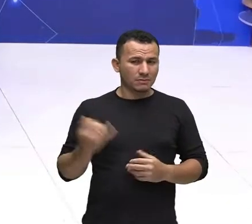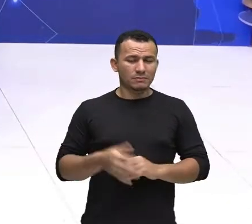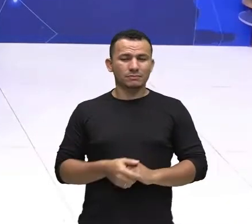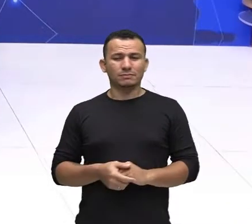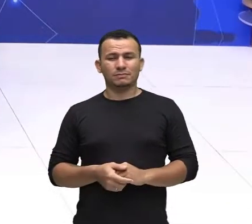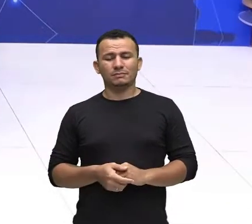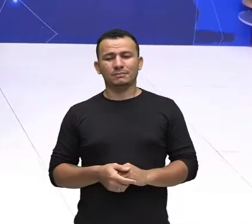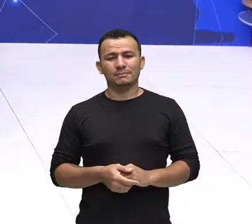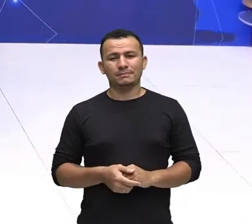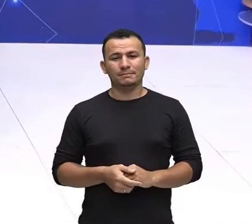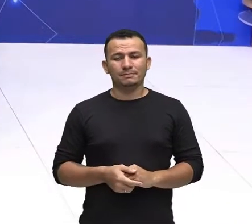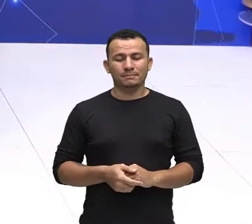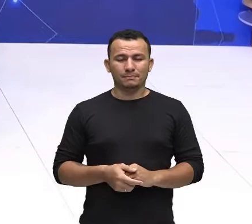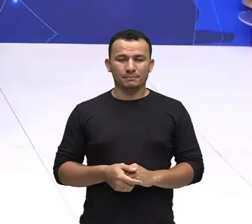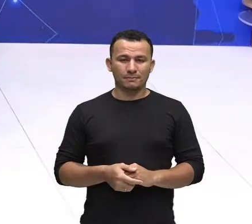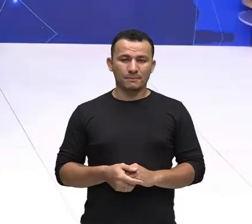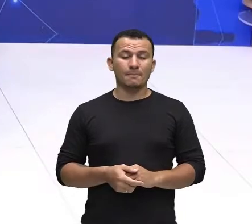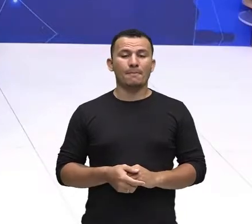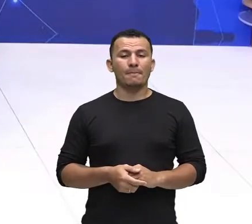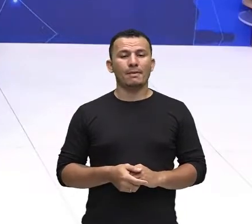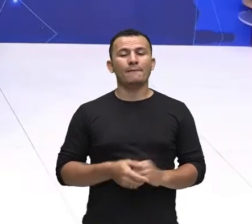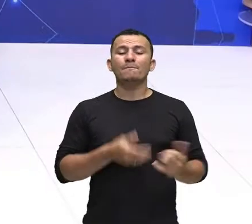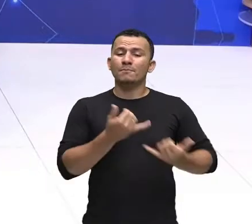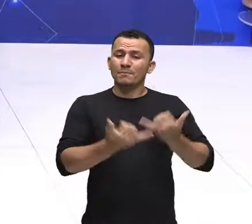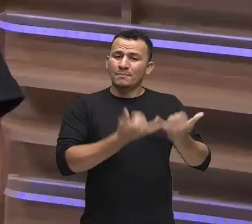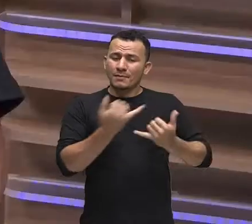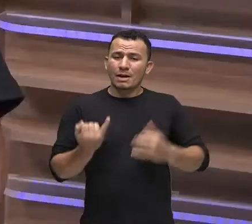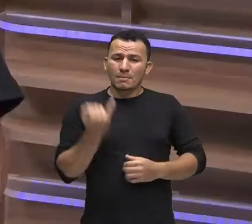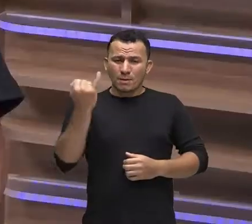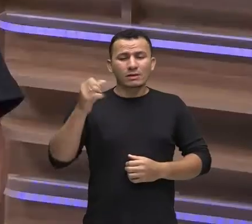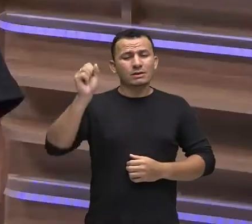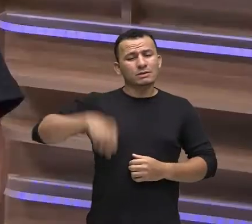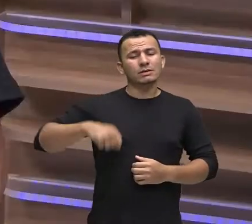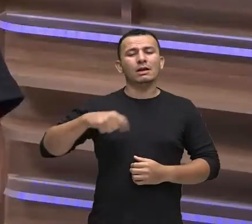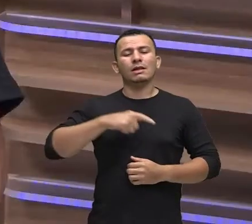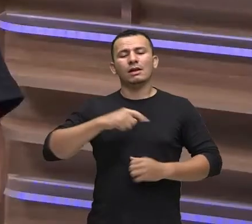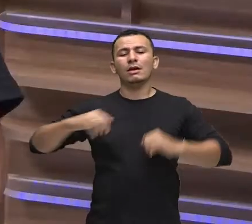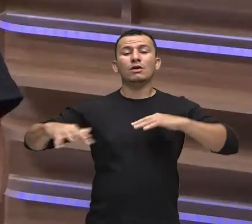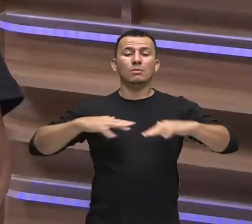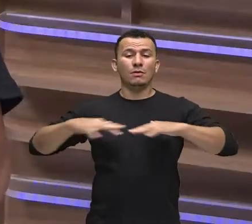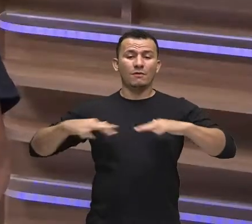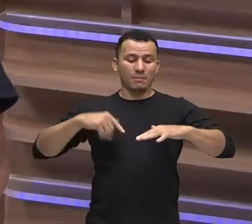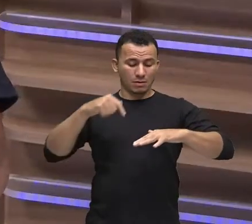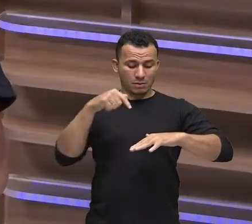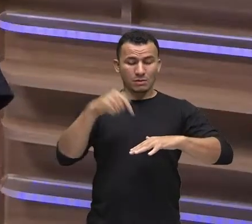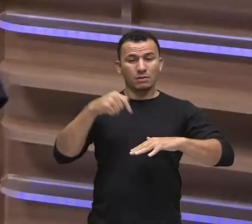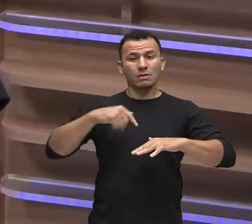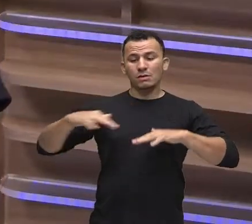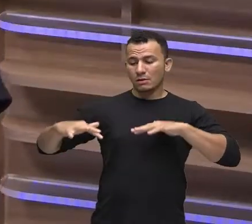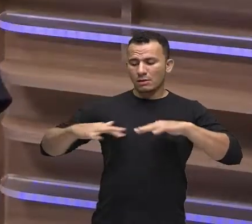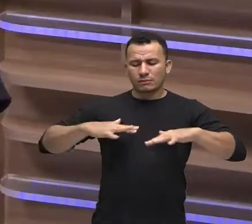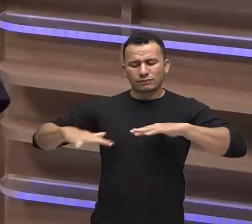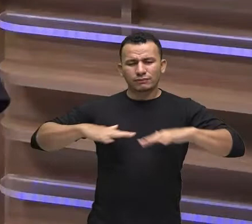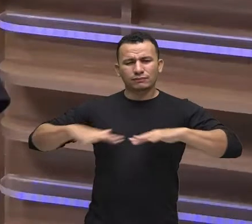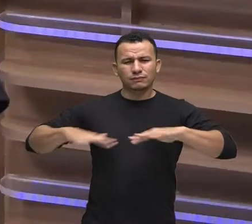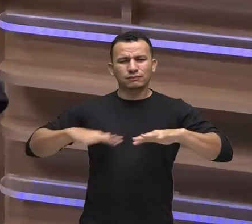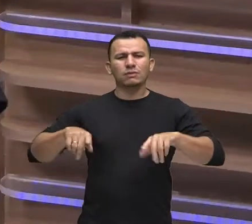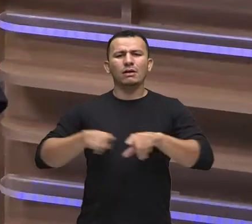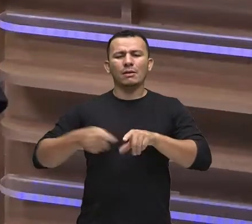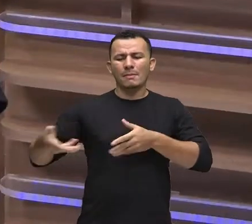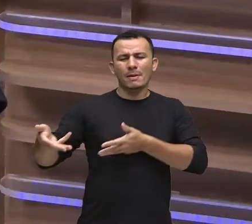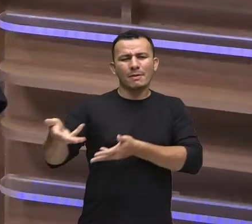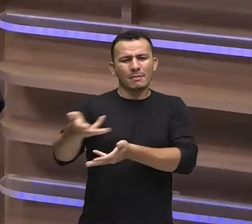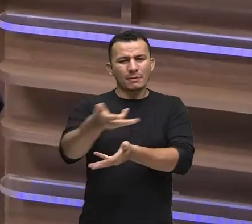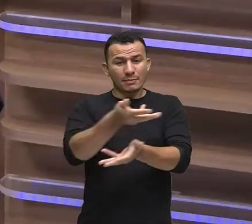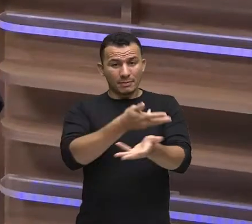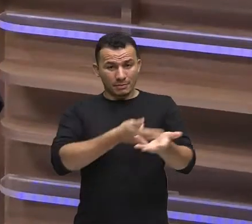A parte mais importante dessas brincadeiras a gente percebe no movimento, no movimentar-se, no participar. Uma